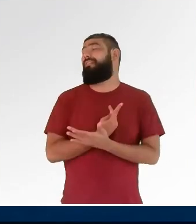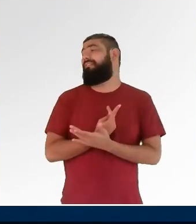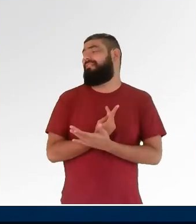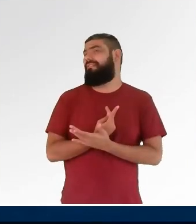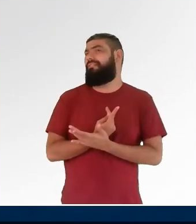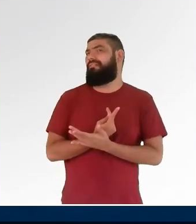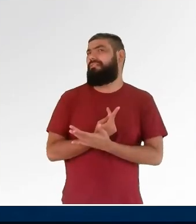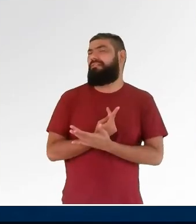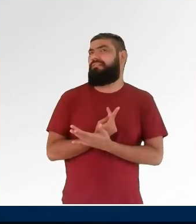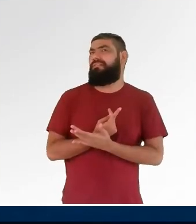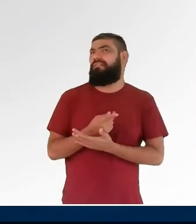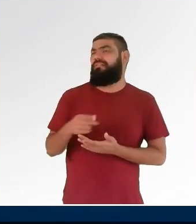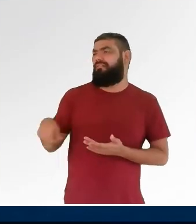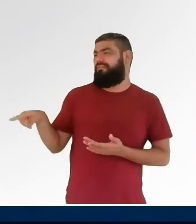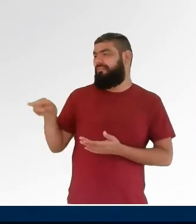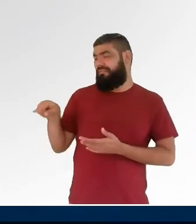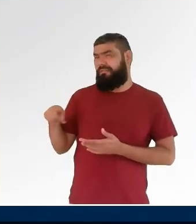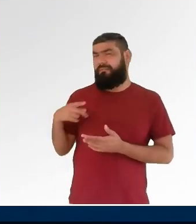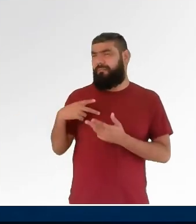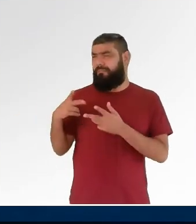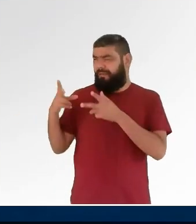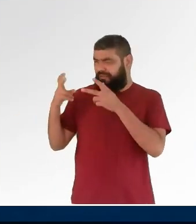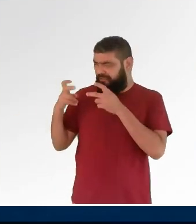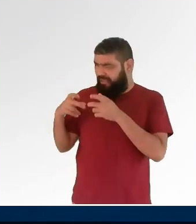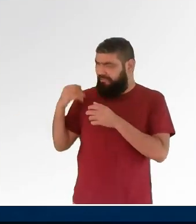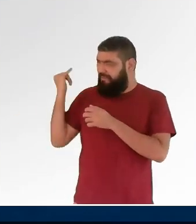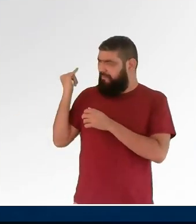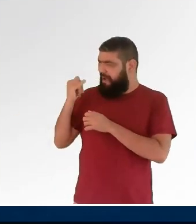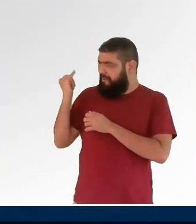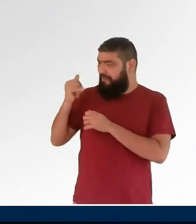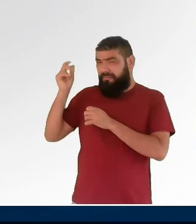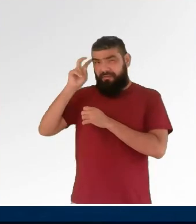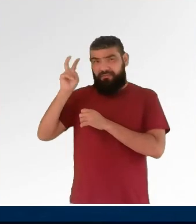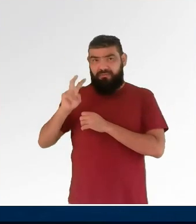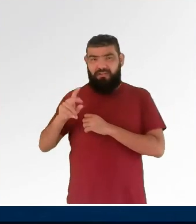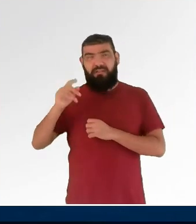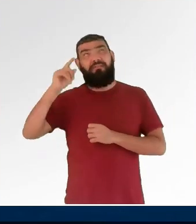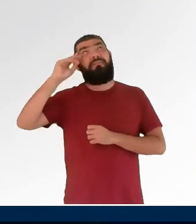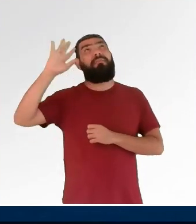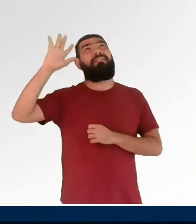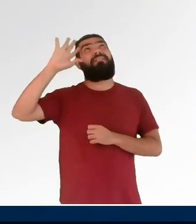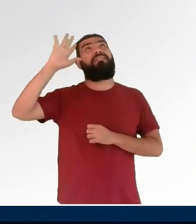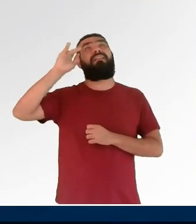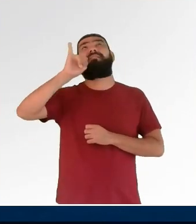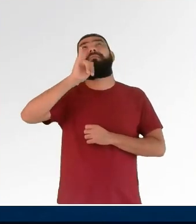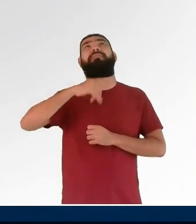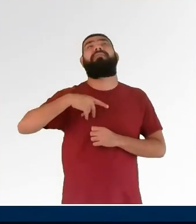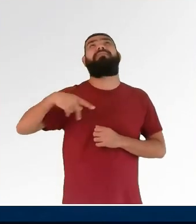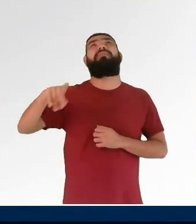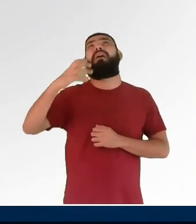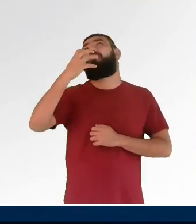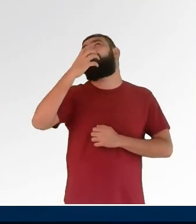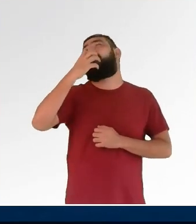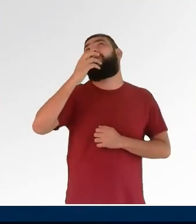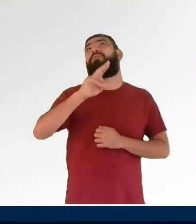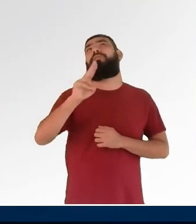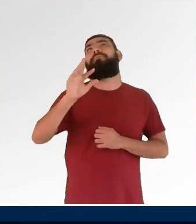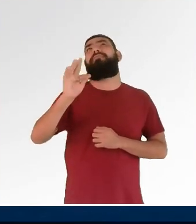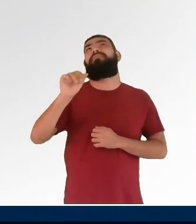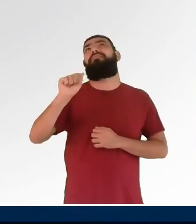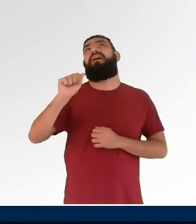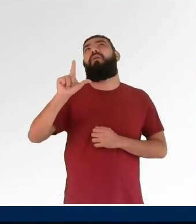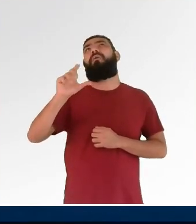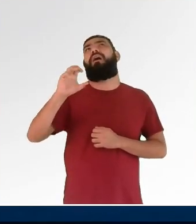você percebe que você pode contar uma história, vamos imaginar o seu cachorro Falcão. Vamos imaginar, alguém